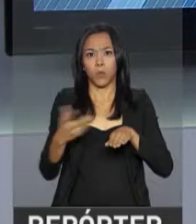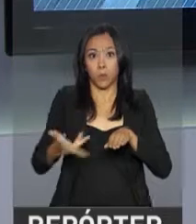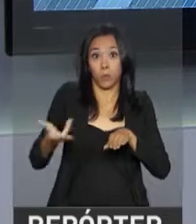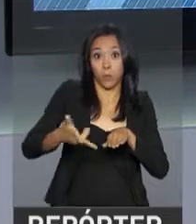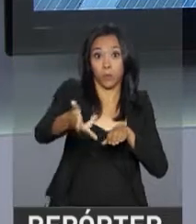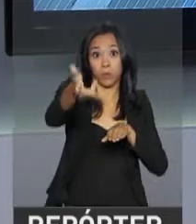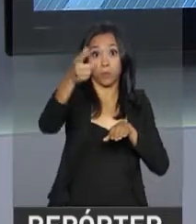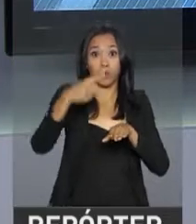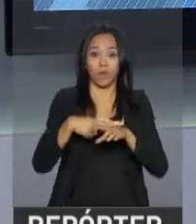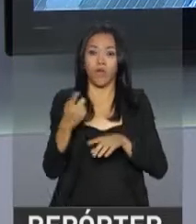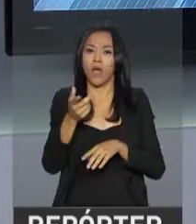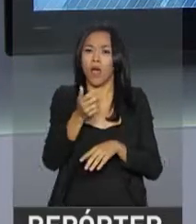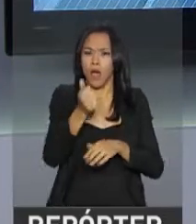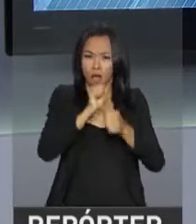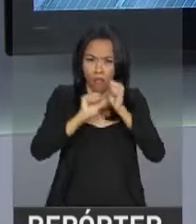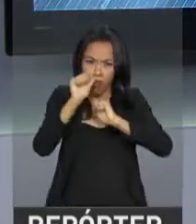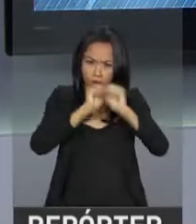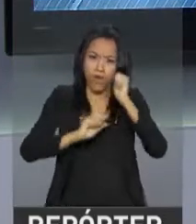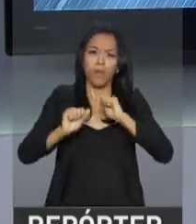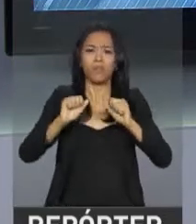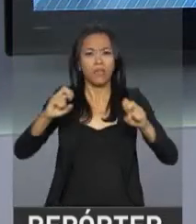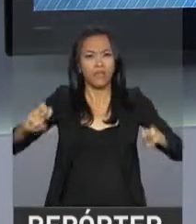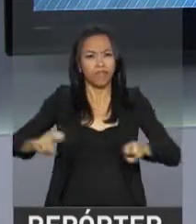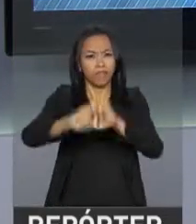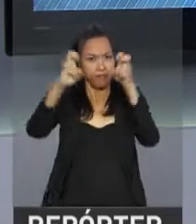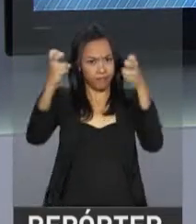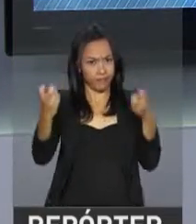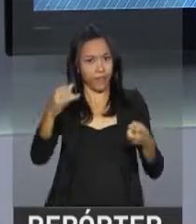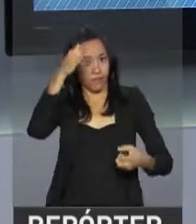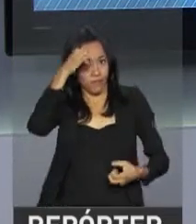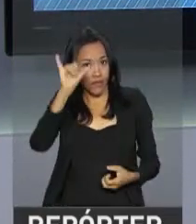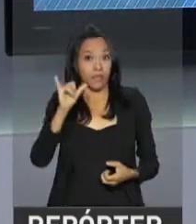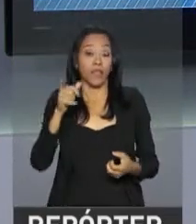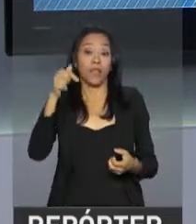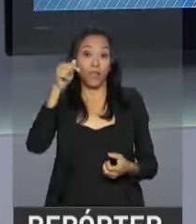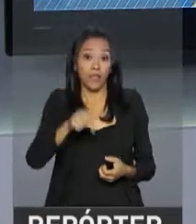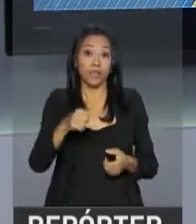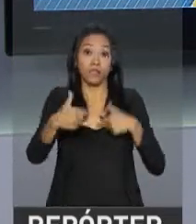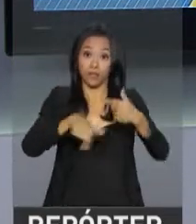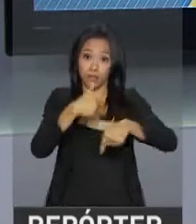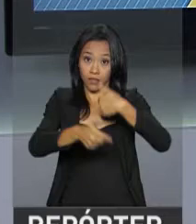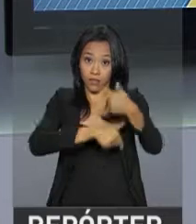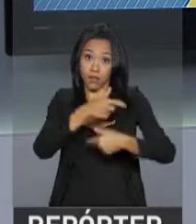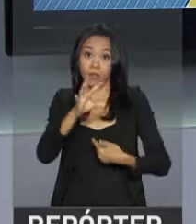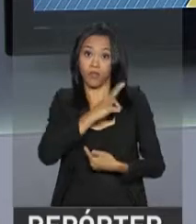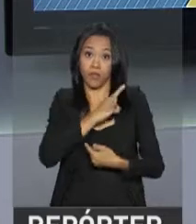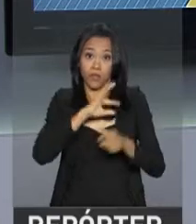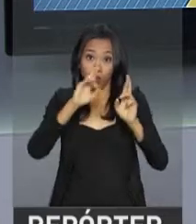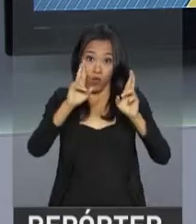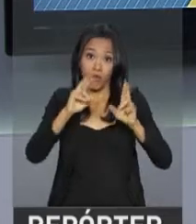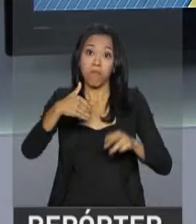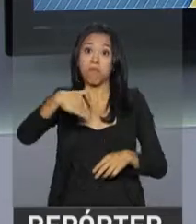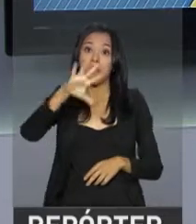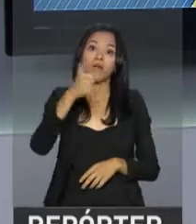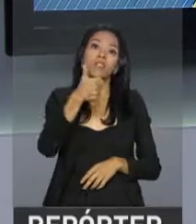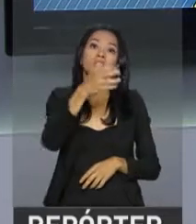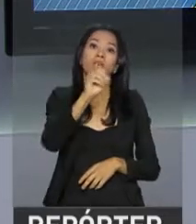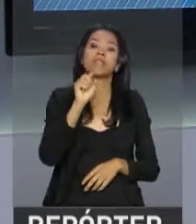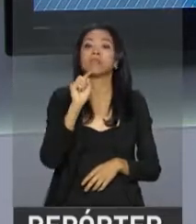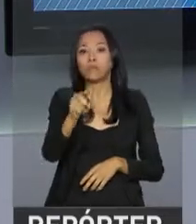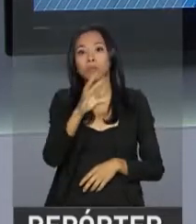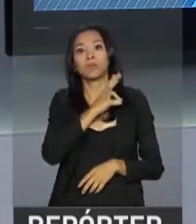velocidade consumo de álcool e acidentes nas estradas nesta edição a operação rodovida conta com mais de 10 mil policiais